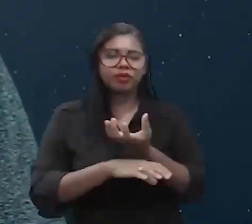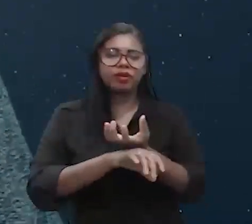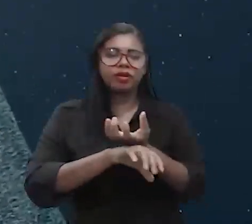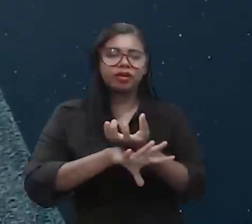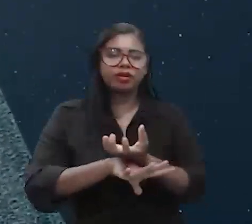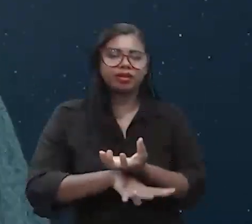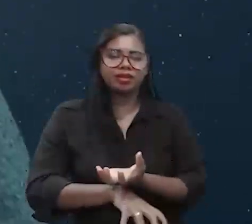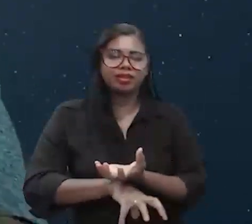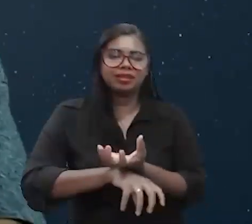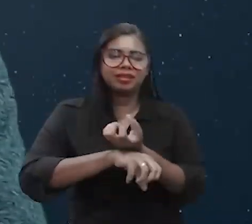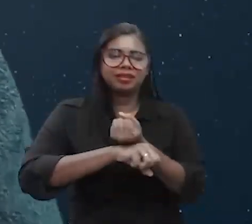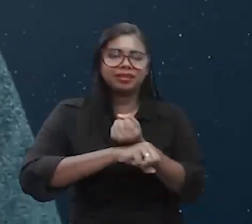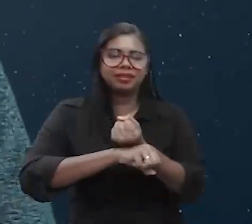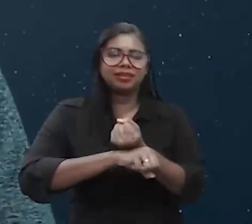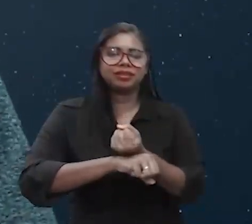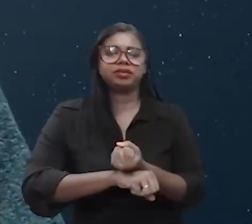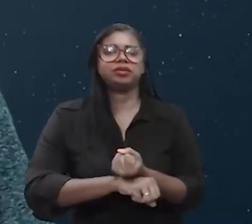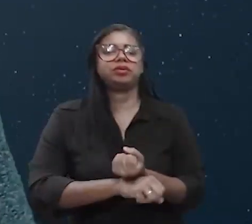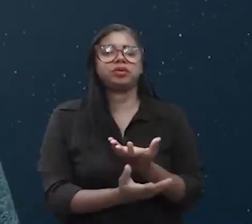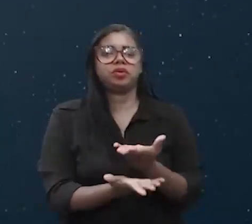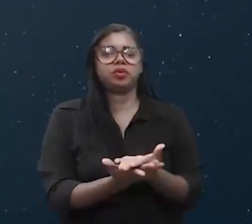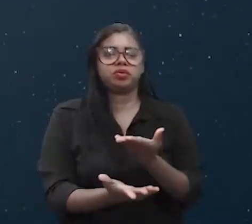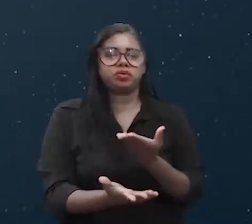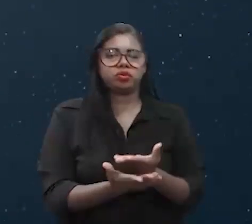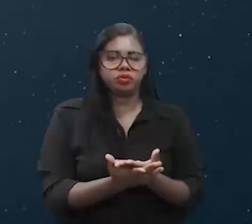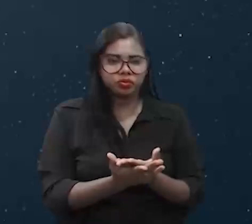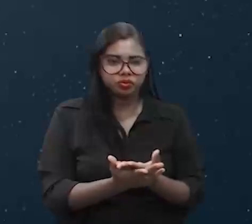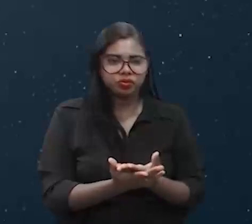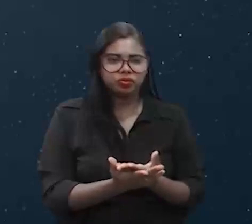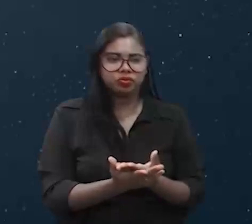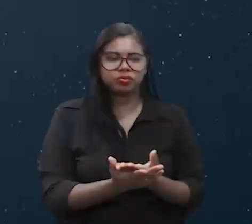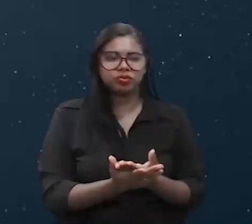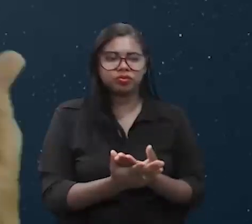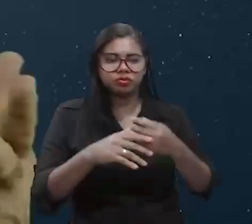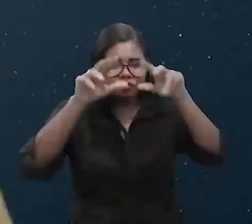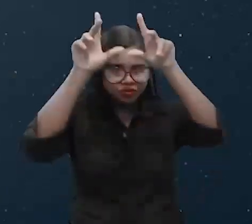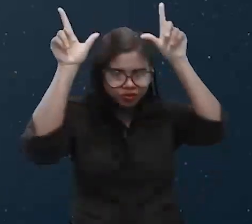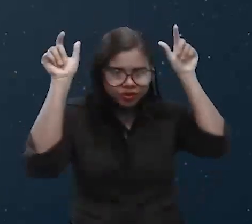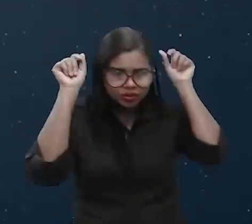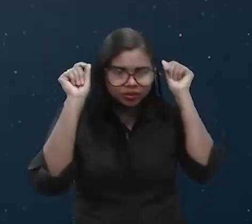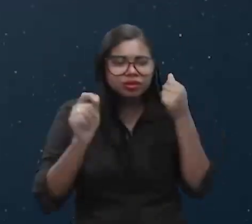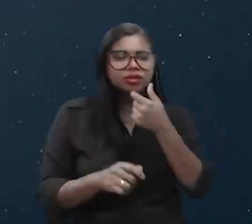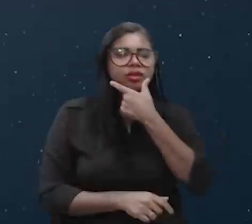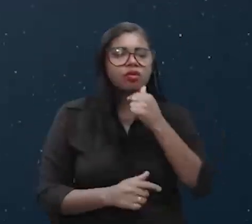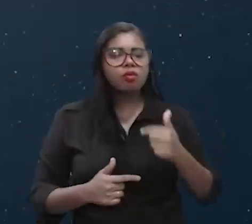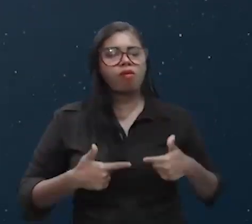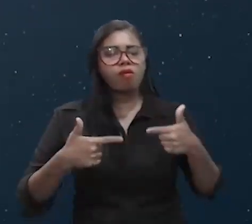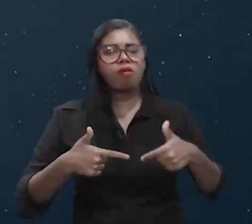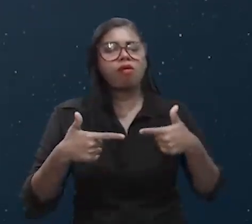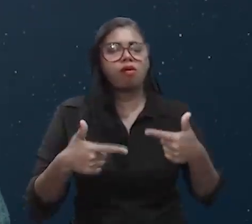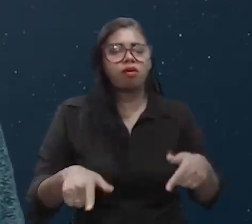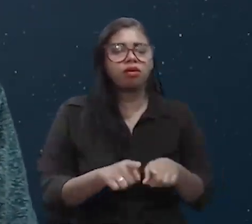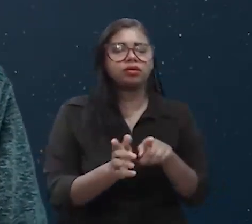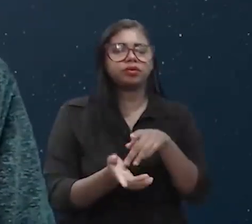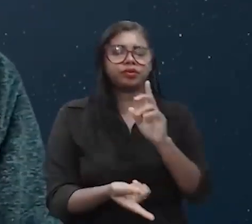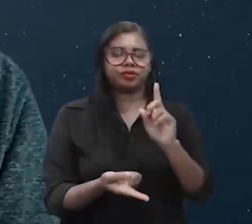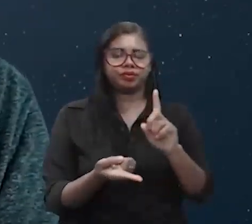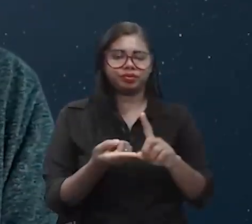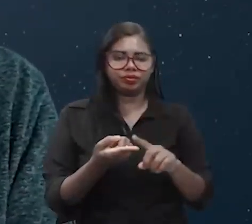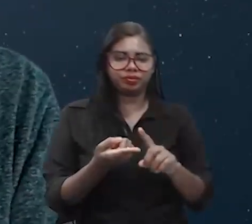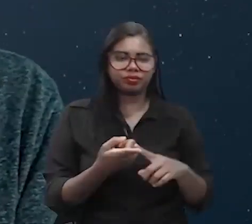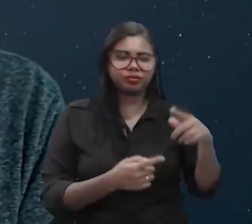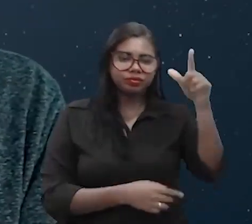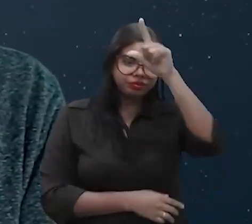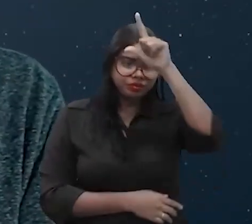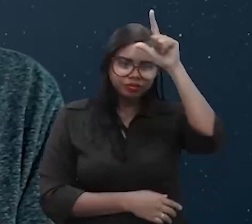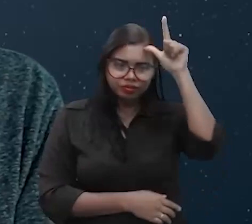no terceiro capítulo, então, ele contar a aventura, a luta, né, de Antônio Conselheiro, que foi o líder principal